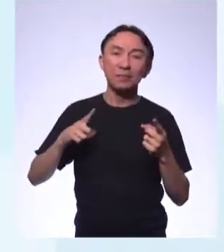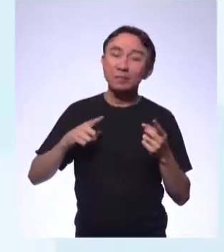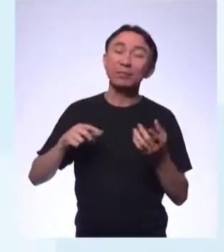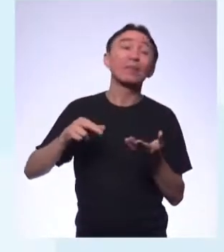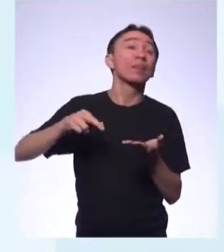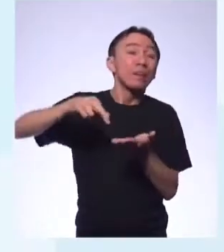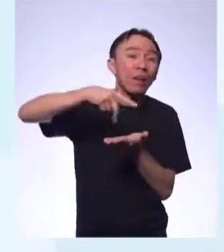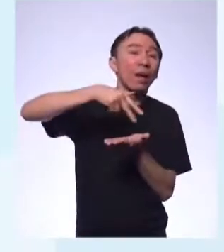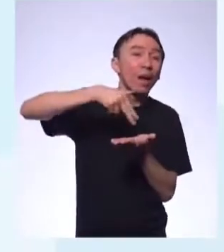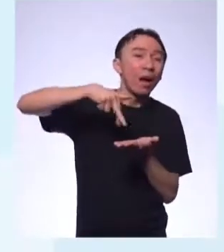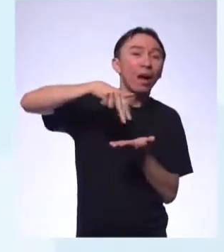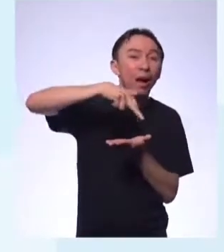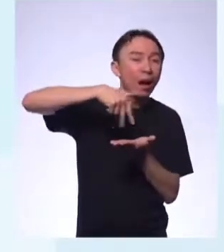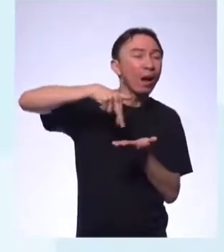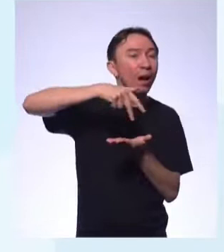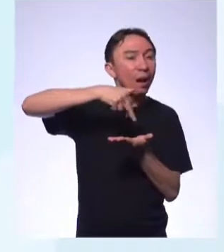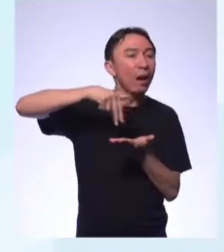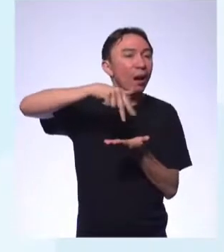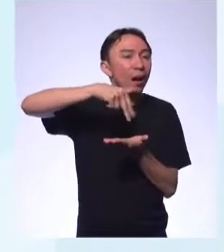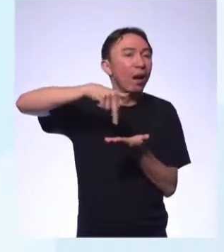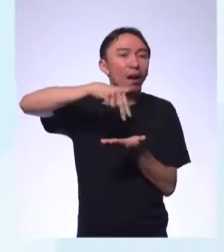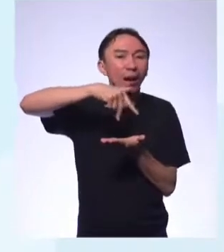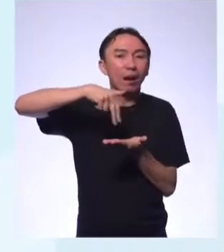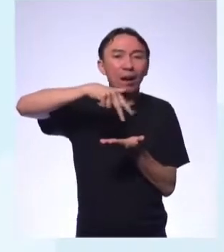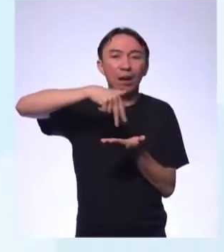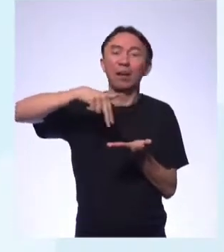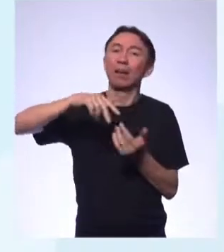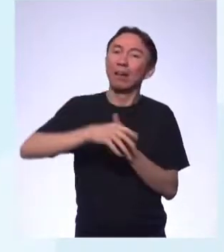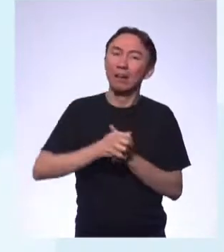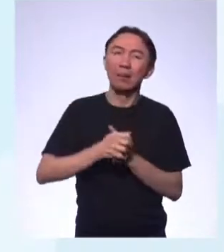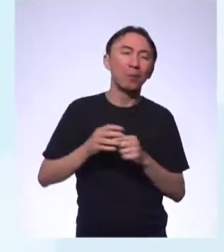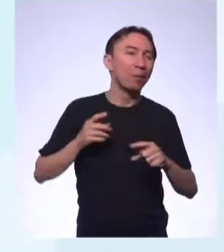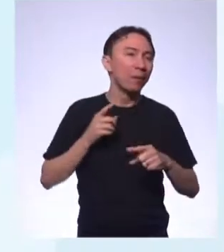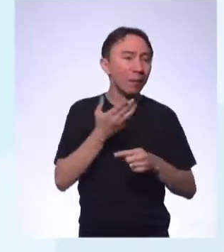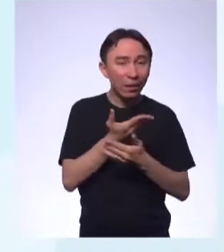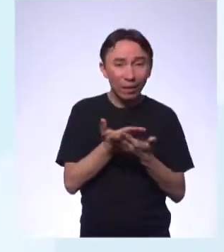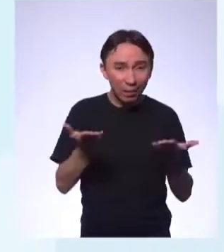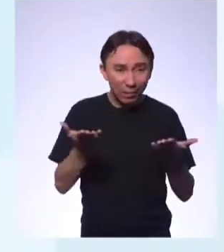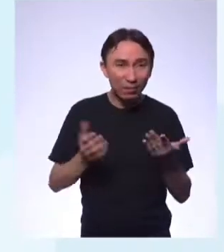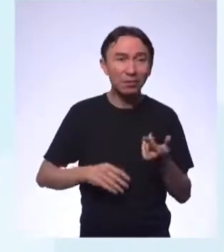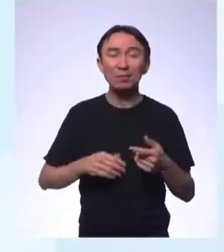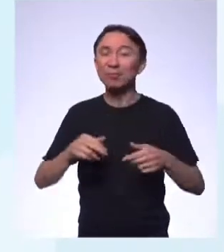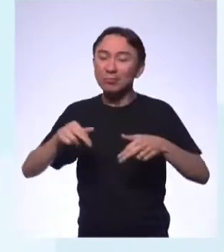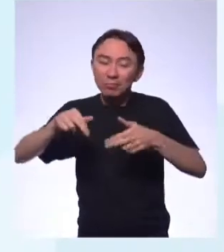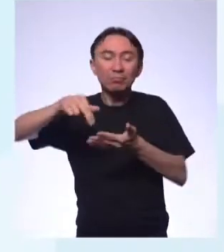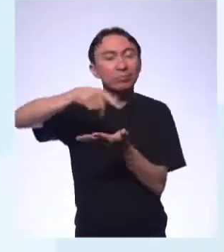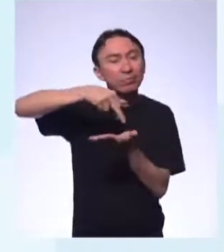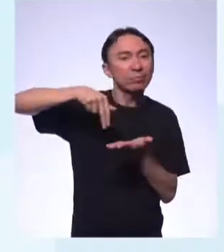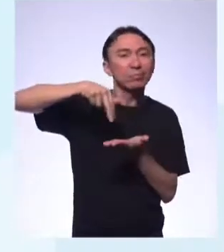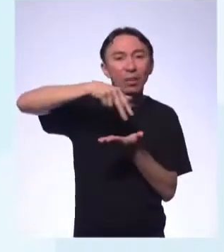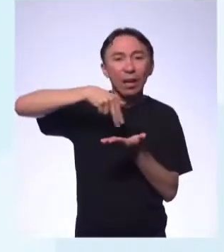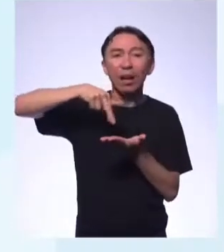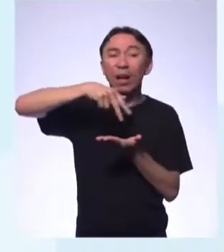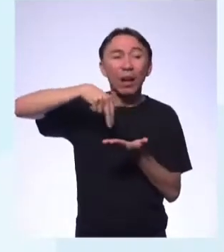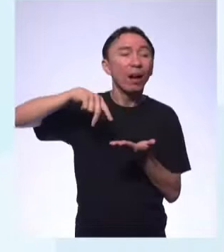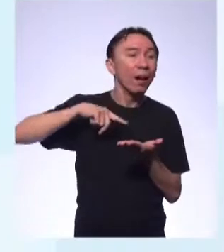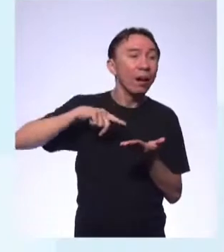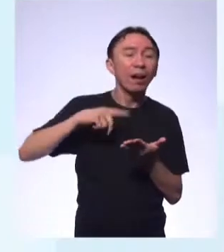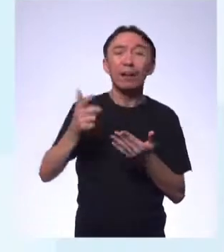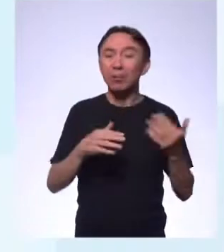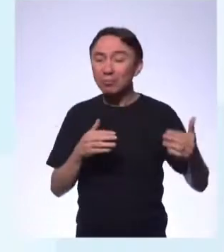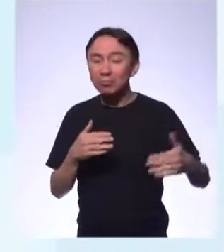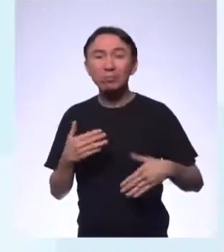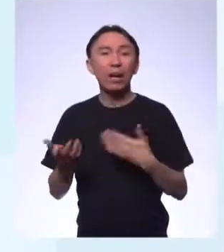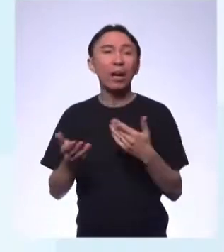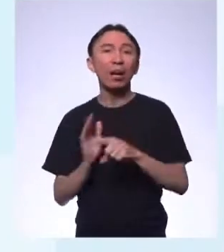geralmente, eu tenho também um corpo de baile associado a isso. Por quê? Essas bailarinas, através das suas evoluções na dança, elas vão ajudar